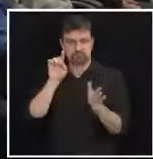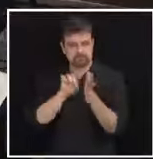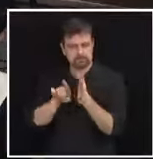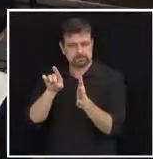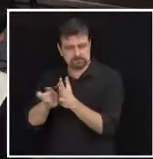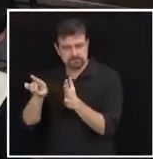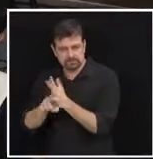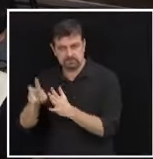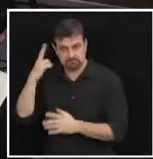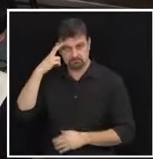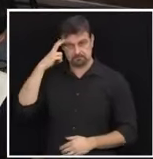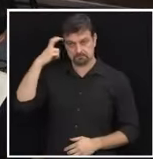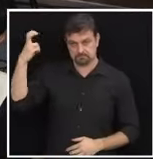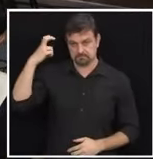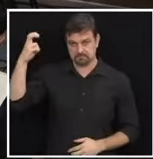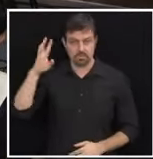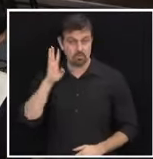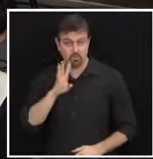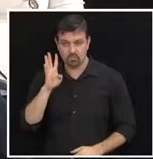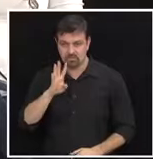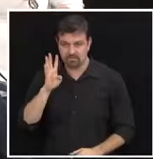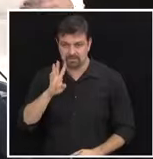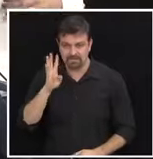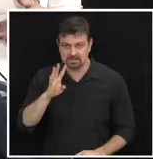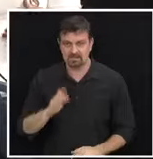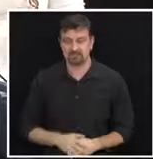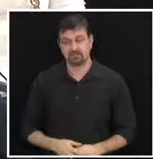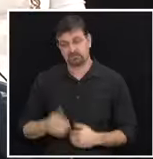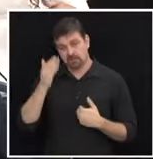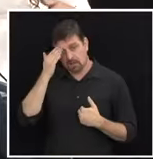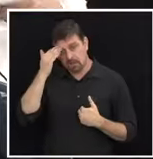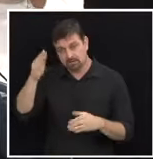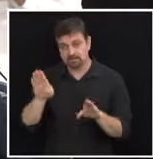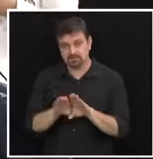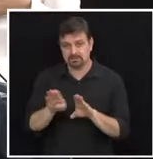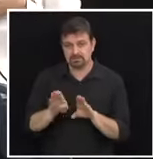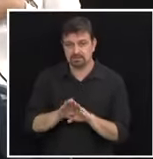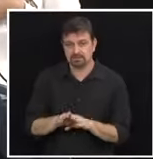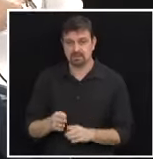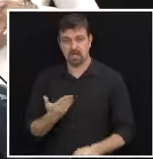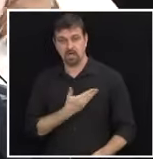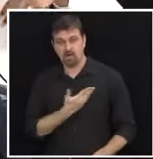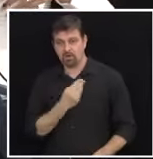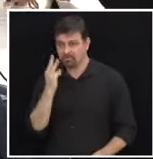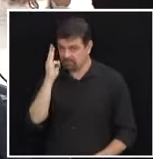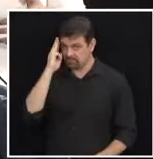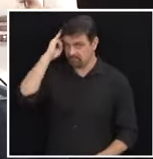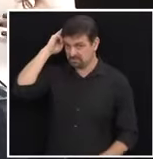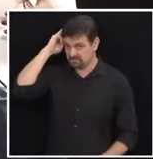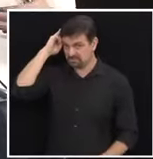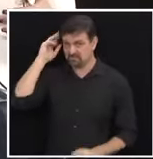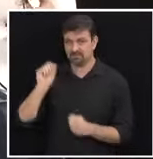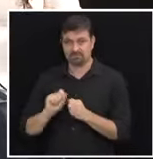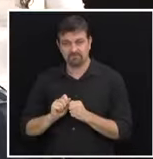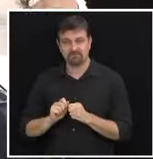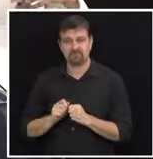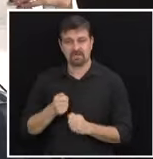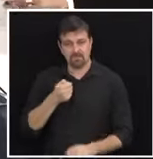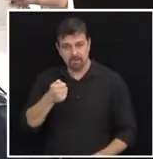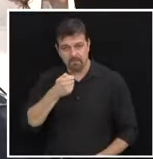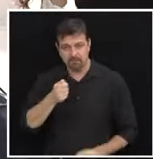pertinentes, inteligentes, foram muito legais aqui com a gente. Agradecer também ao meu parceiro Michel aqui, que fez esse programa hoje